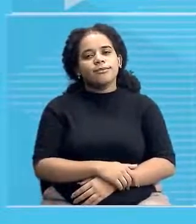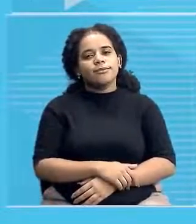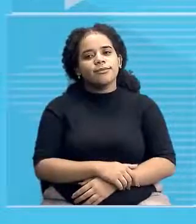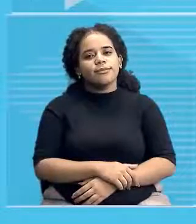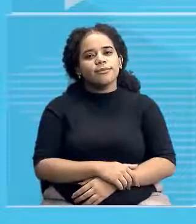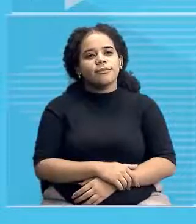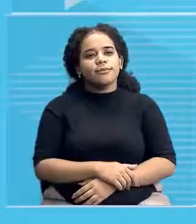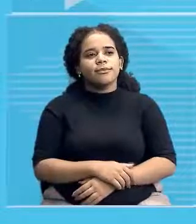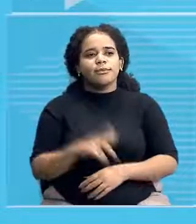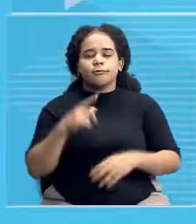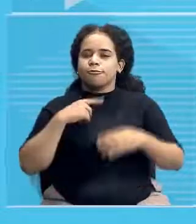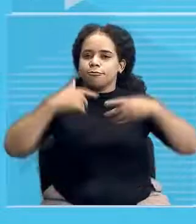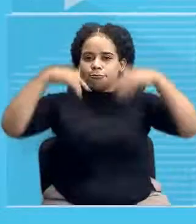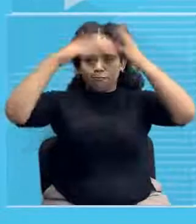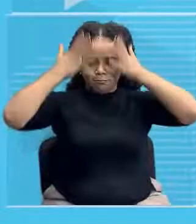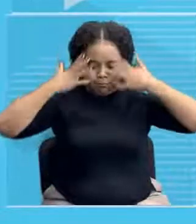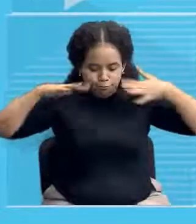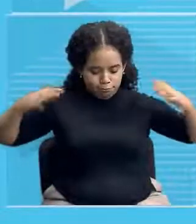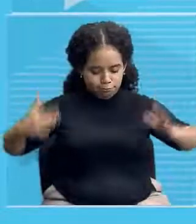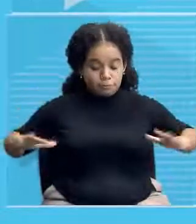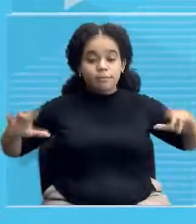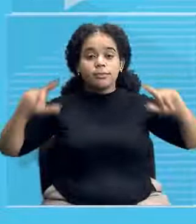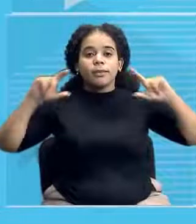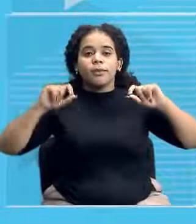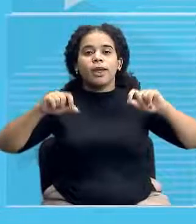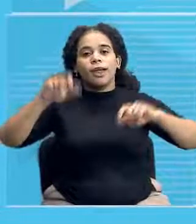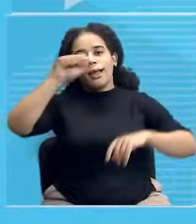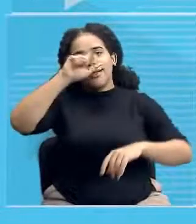Um manto azul de Nossa Senhora.